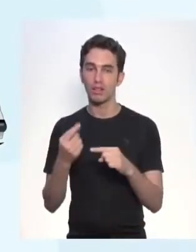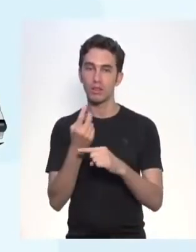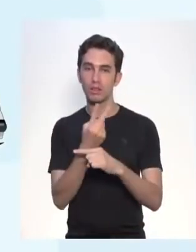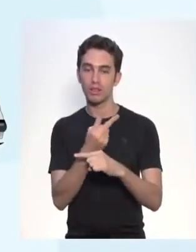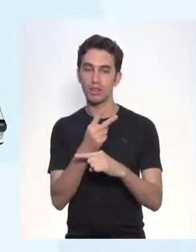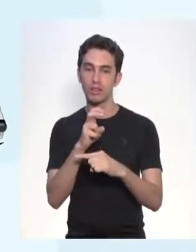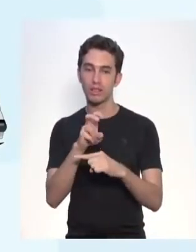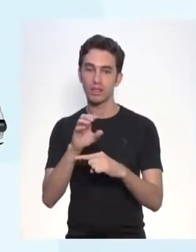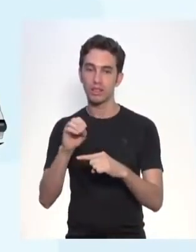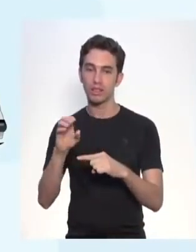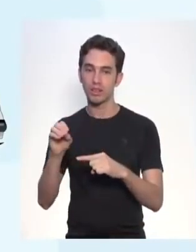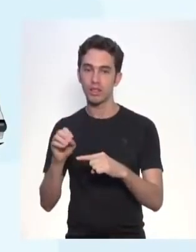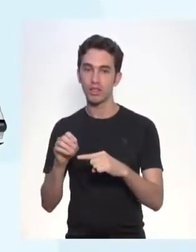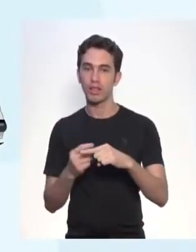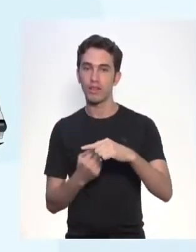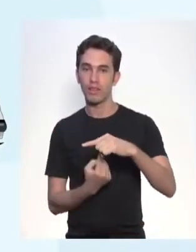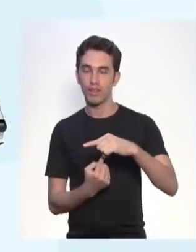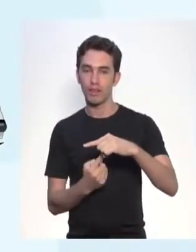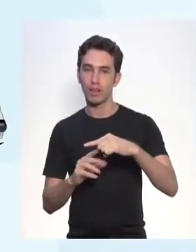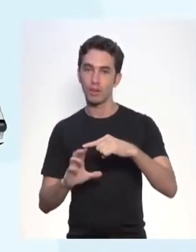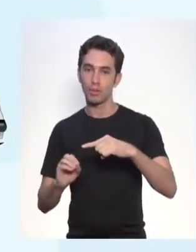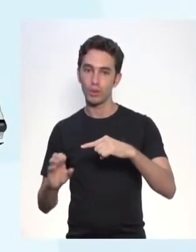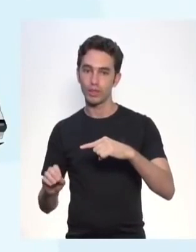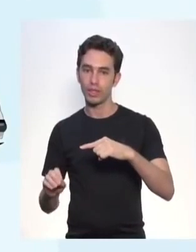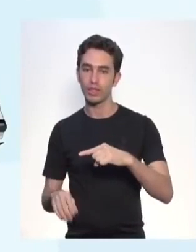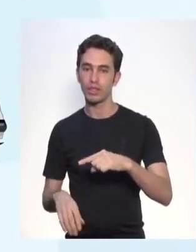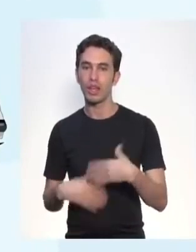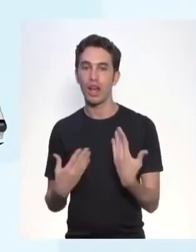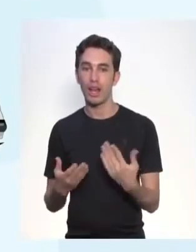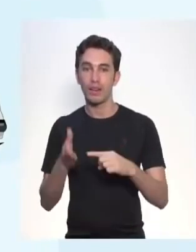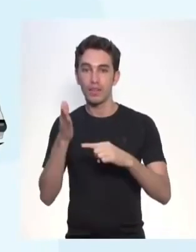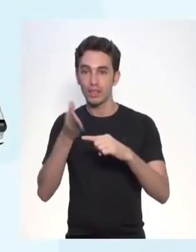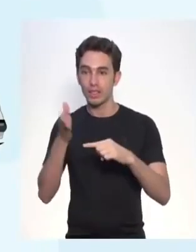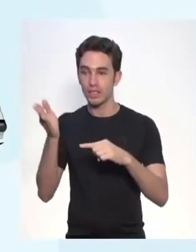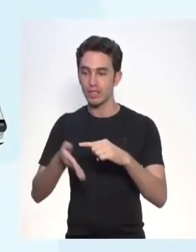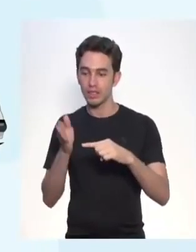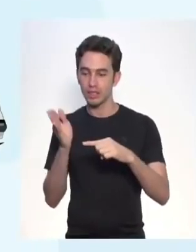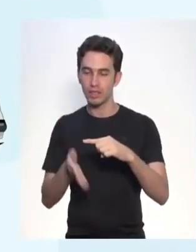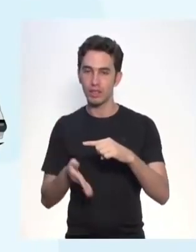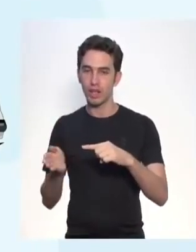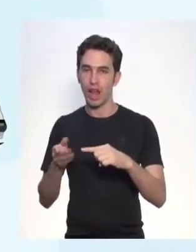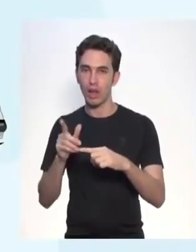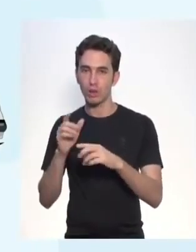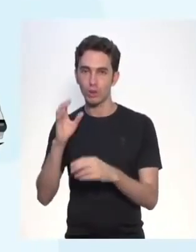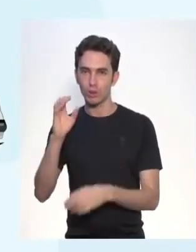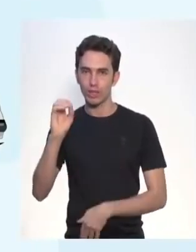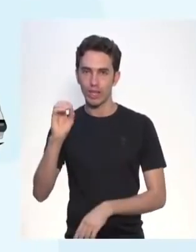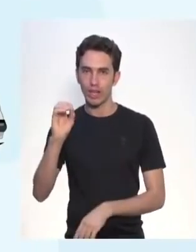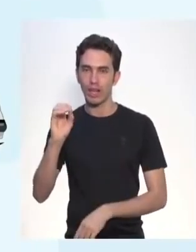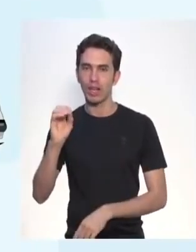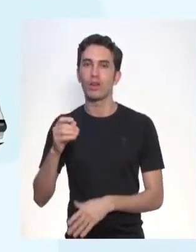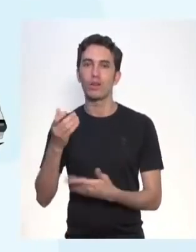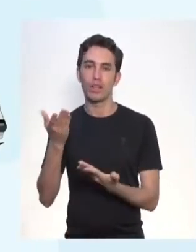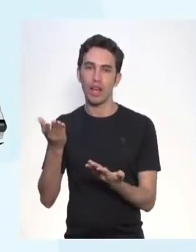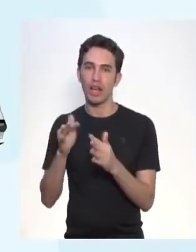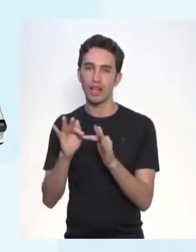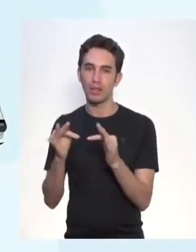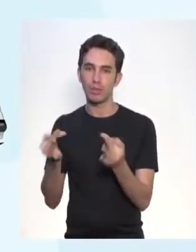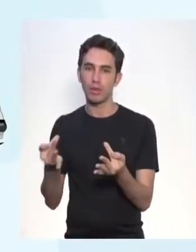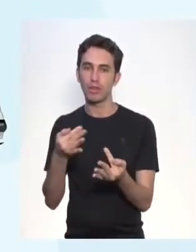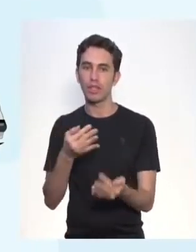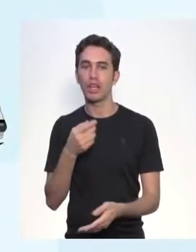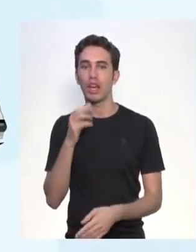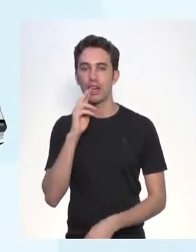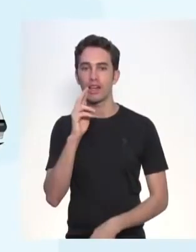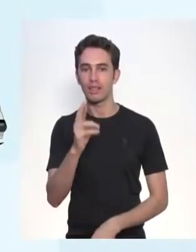problemas. Simplifico. Foco da aula de hoje no 6º ano também, né, Tony? Sim. Essa simplificação aí. Portanto, chegamos à